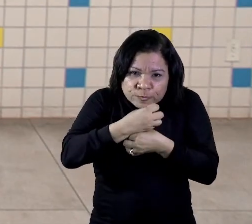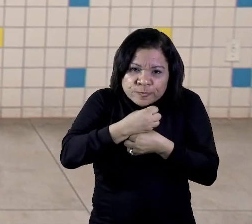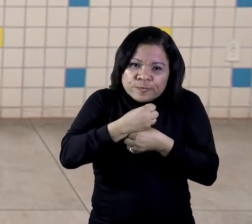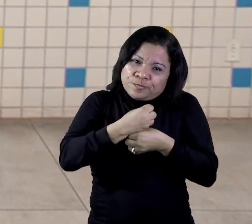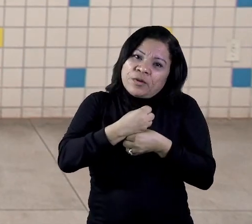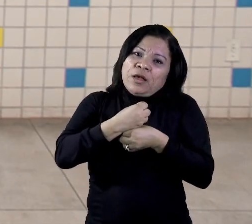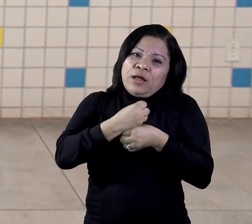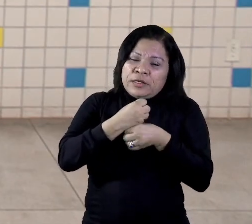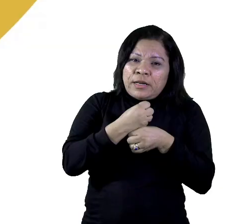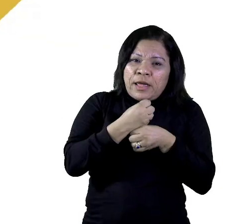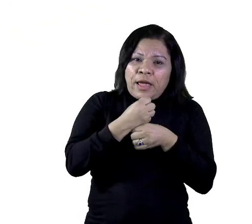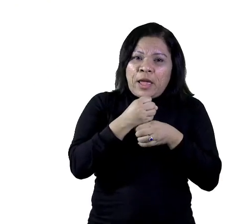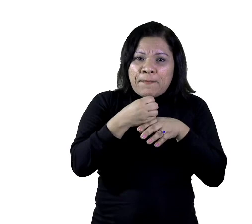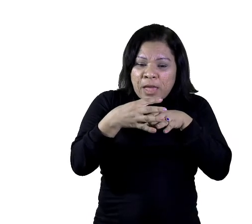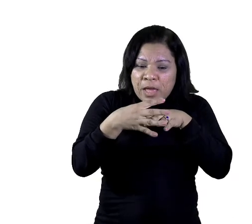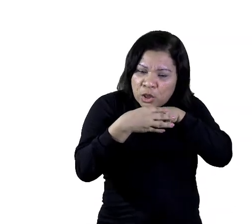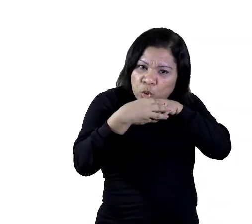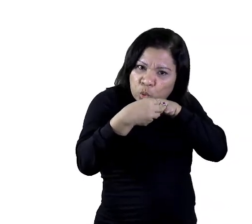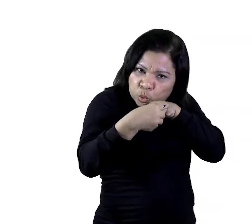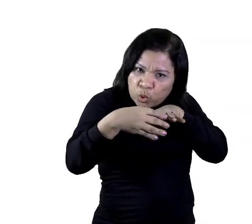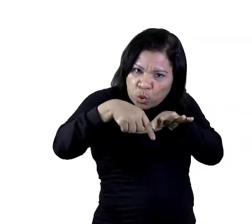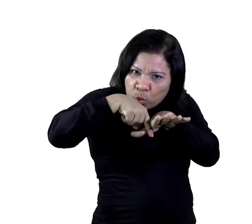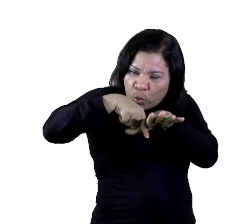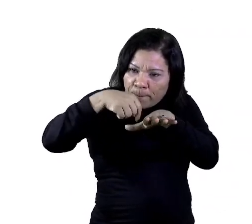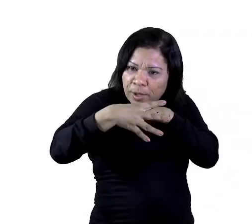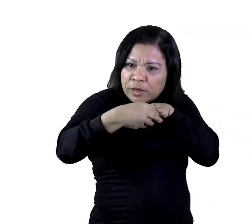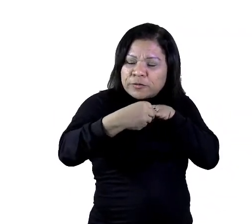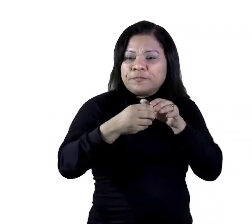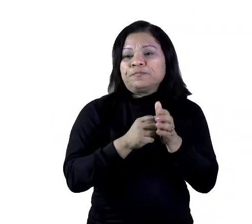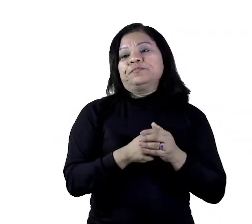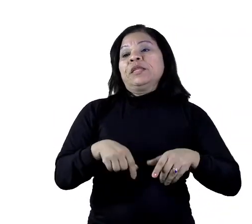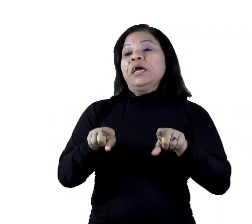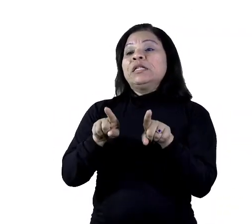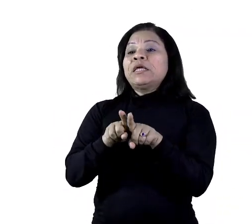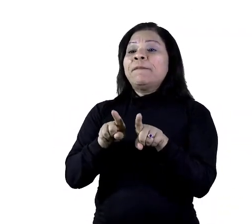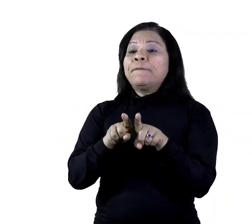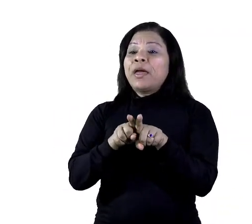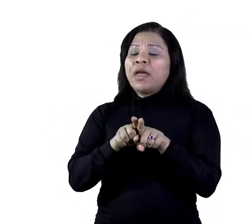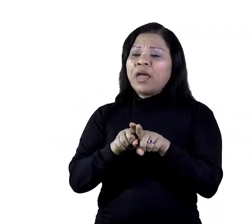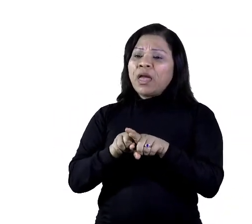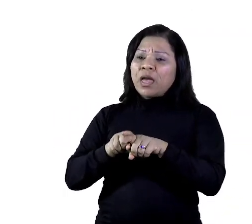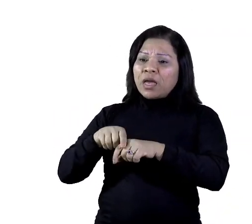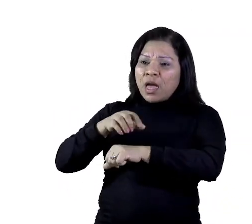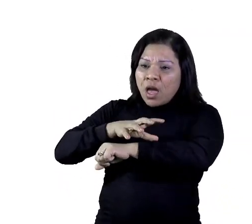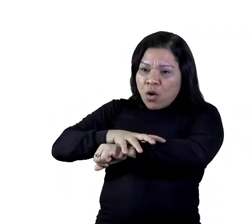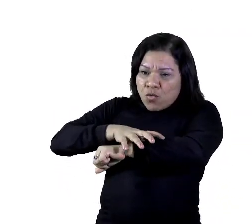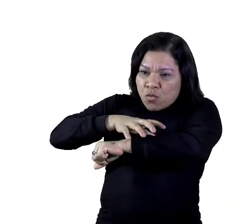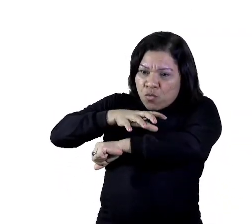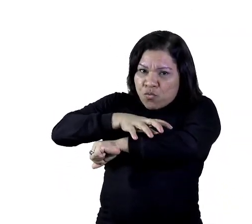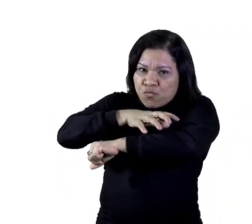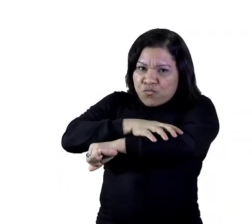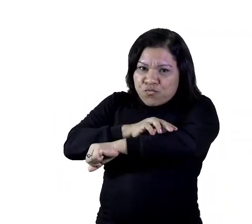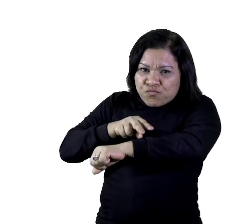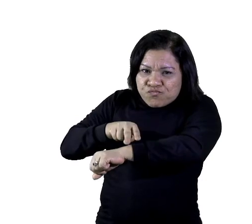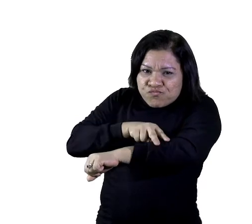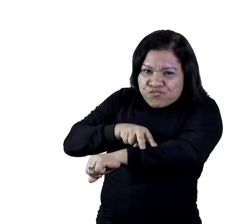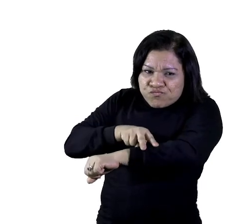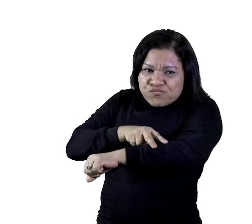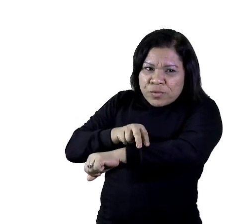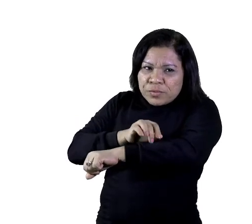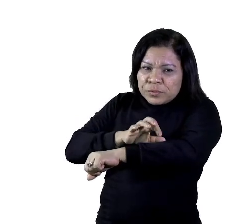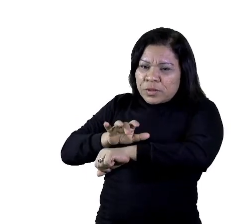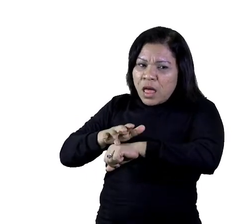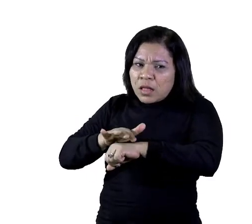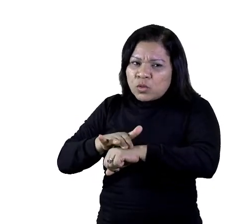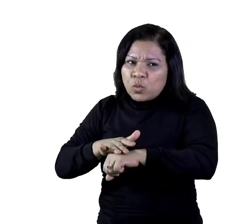do pé. Tem a miopatia inflamatória, que a foto está aí mostrando para vocês, que leva a uma inflamação crônica